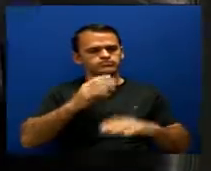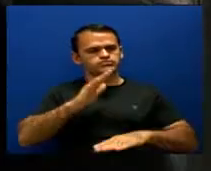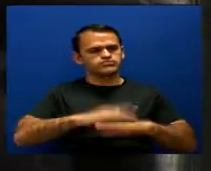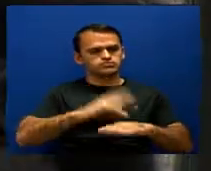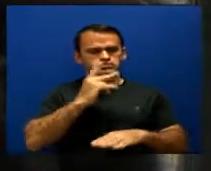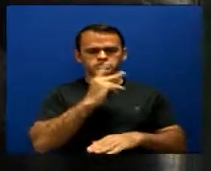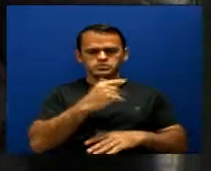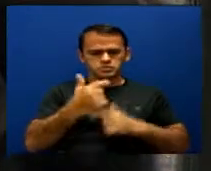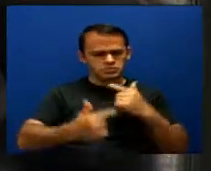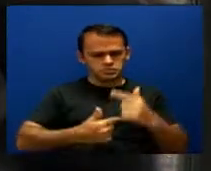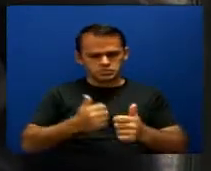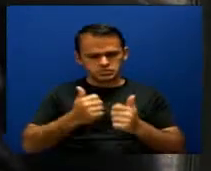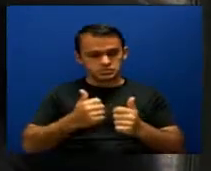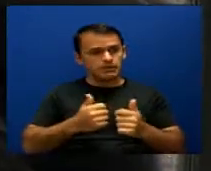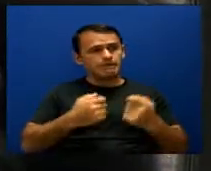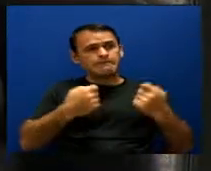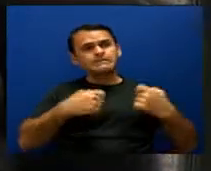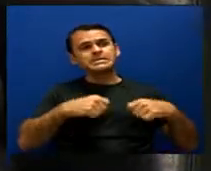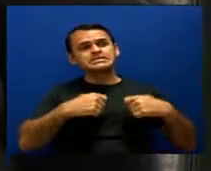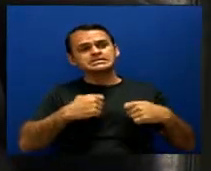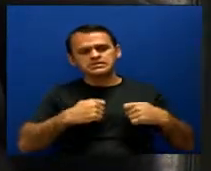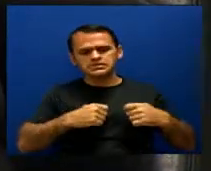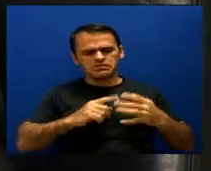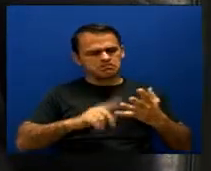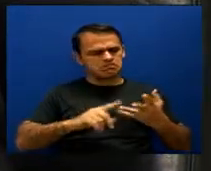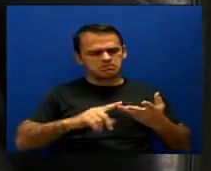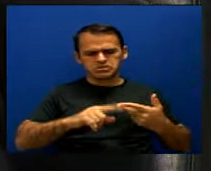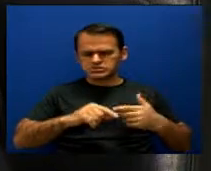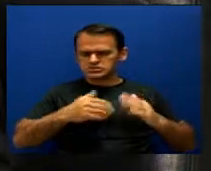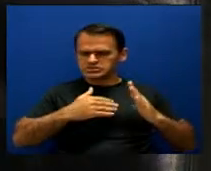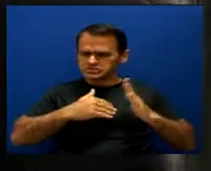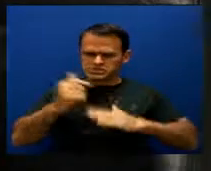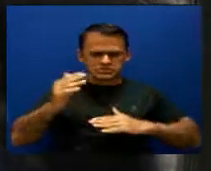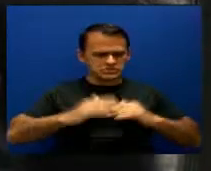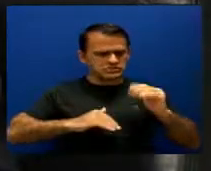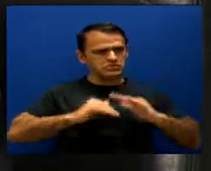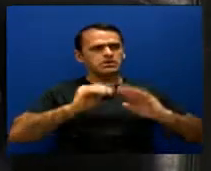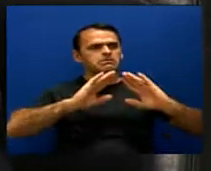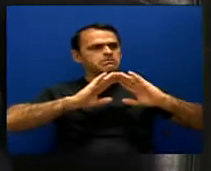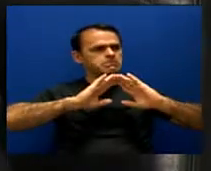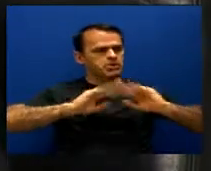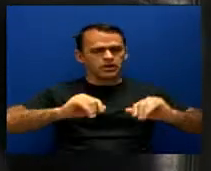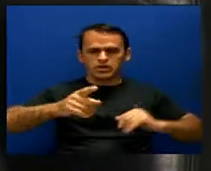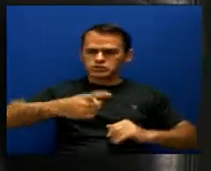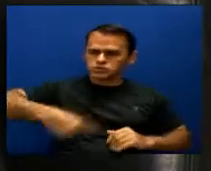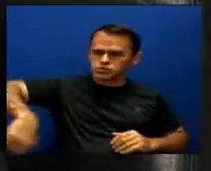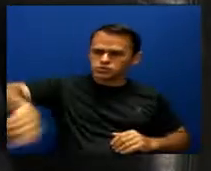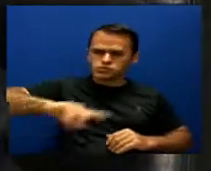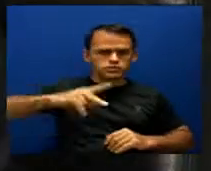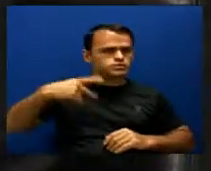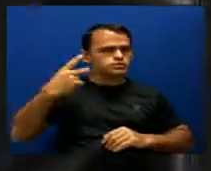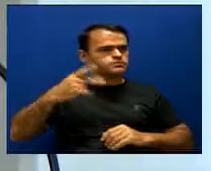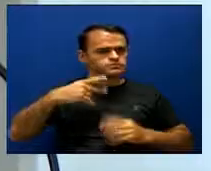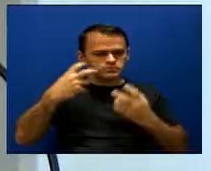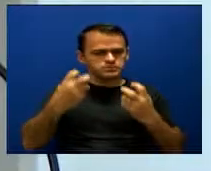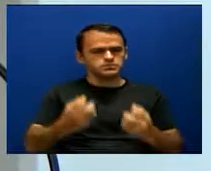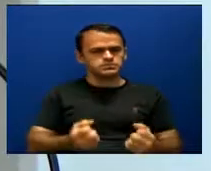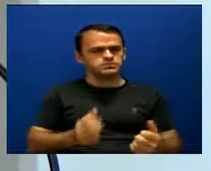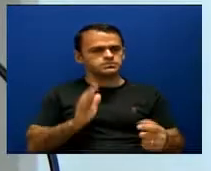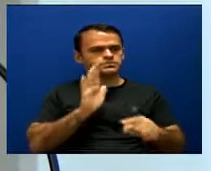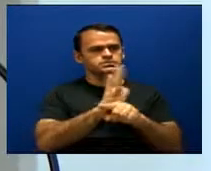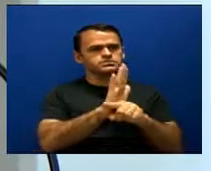ótimo trabalho. E o que o senhor precisar da Câmara Municipal de Sorocaba, obrigado, o senhor pode ter certeza que tem o apoio de todos os vereadores e vereadoras aqui.